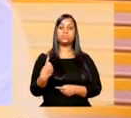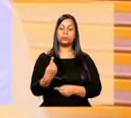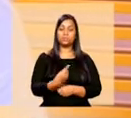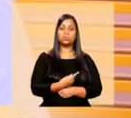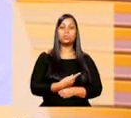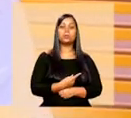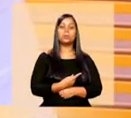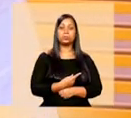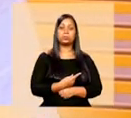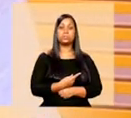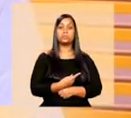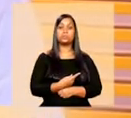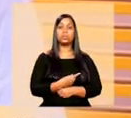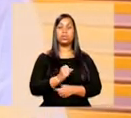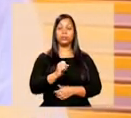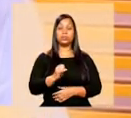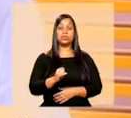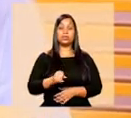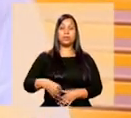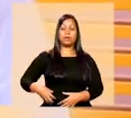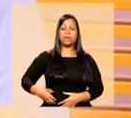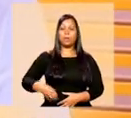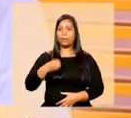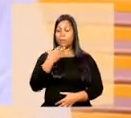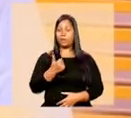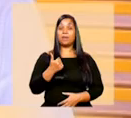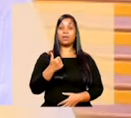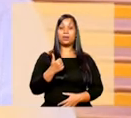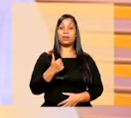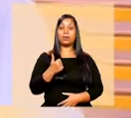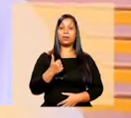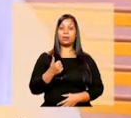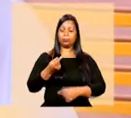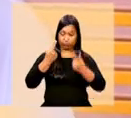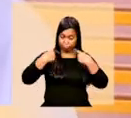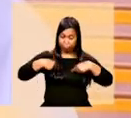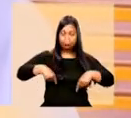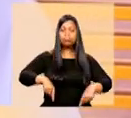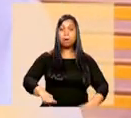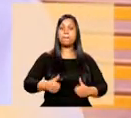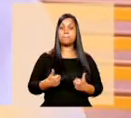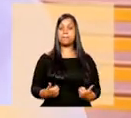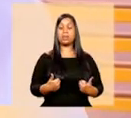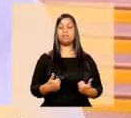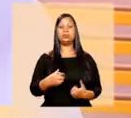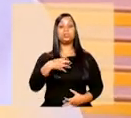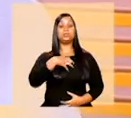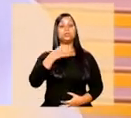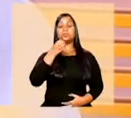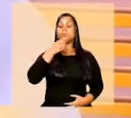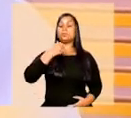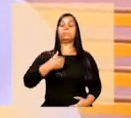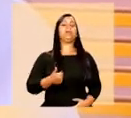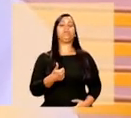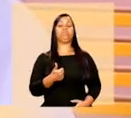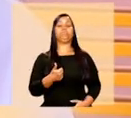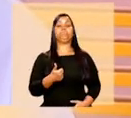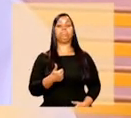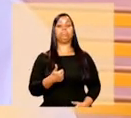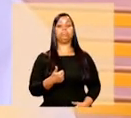estar, se o fígado estiver funcionando bem, a gente tem que estar bem organicamente. Eu senti